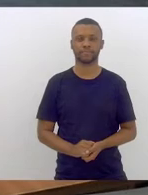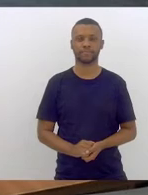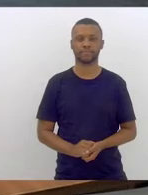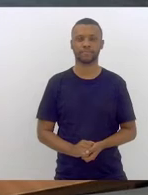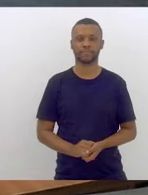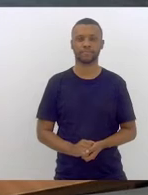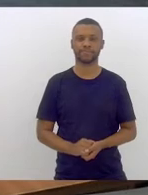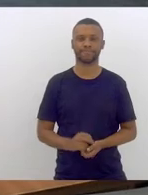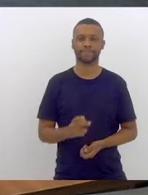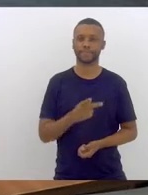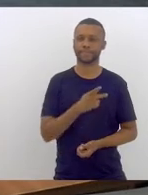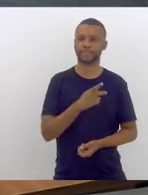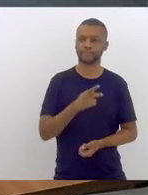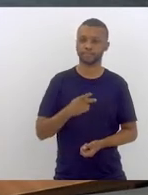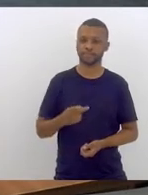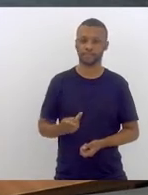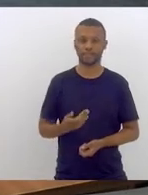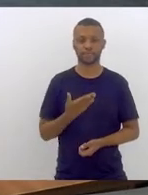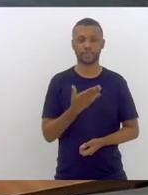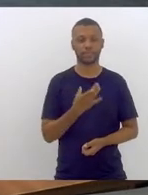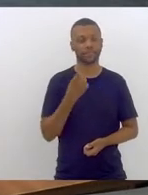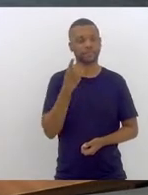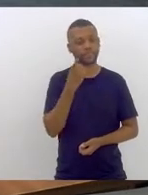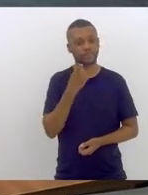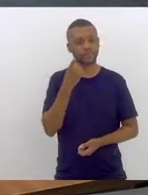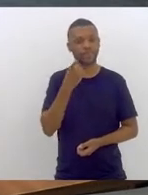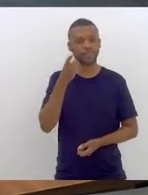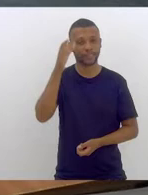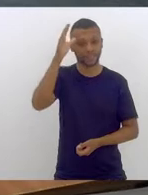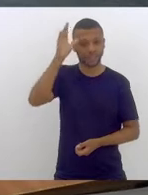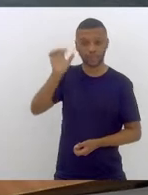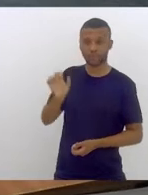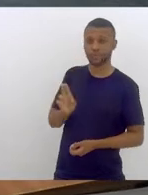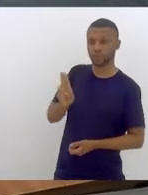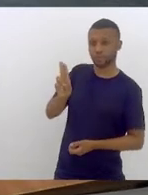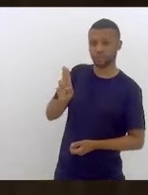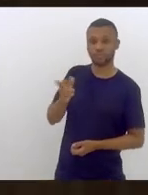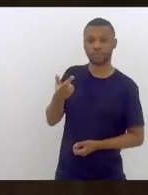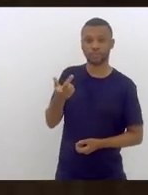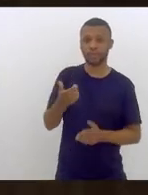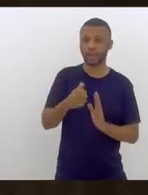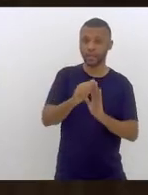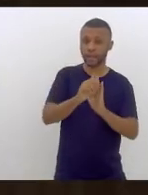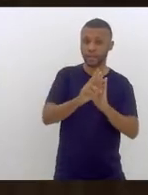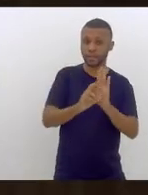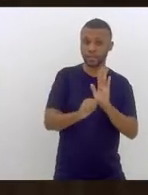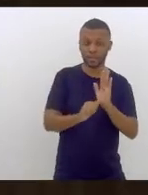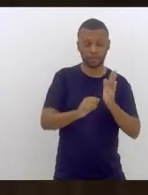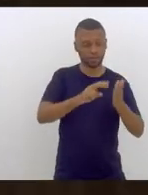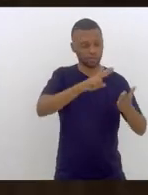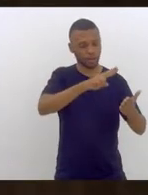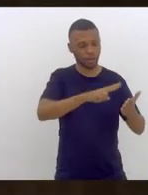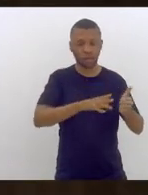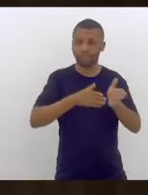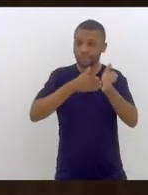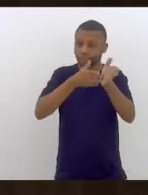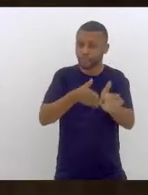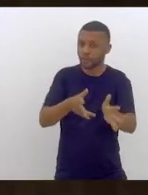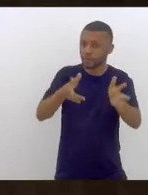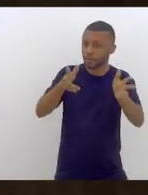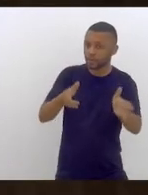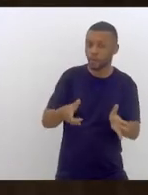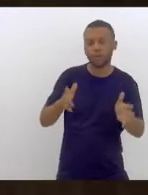senhora Presidente deputada tia Ju a ata reflete com exatidão o ocorrido na